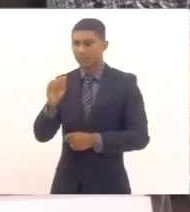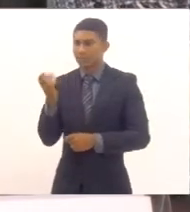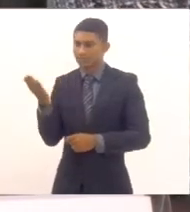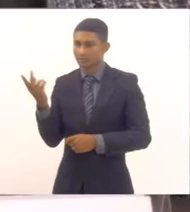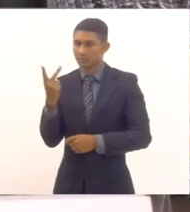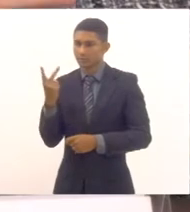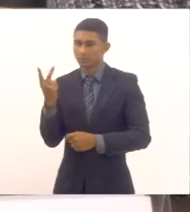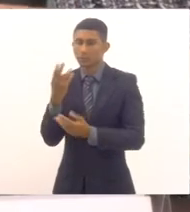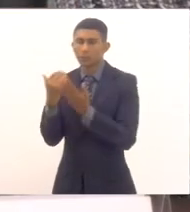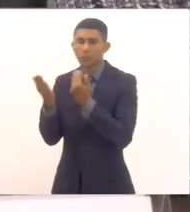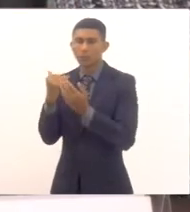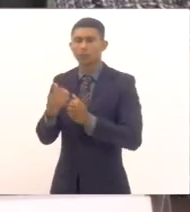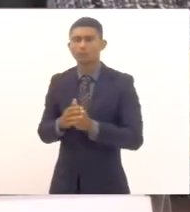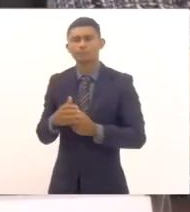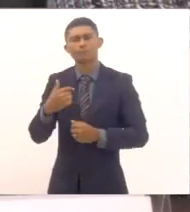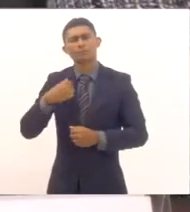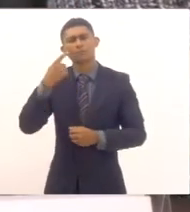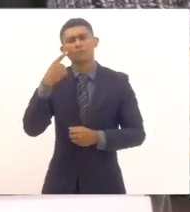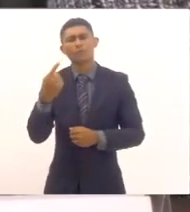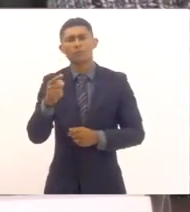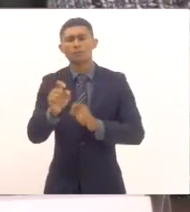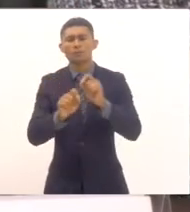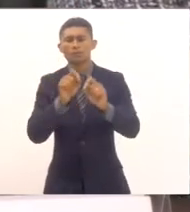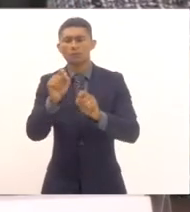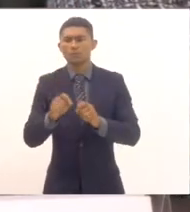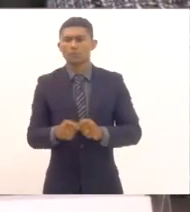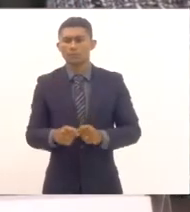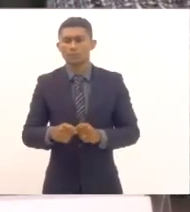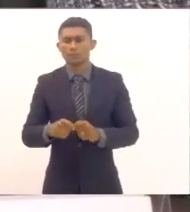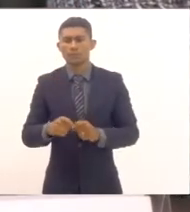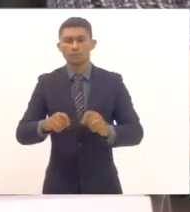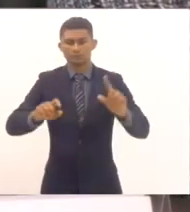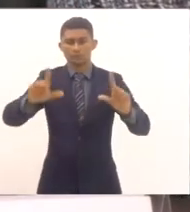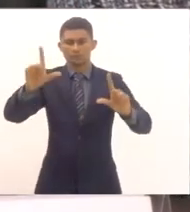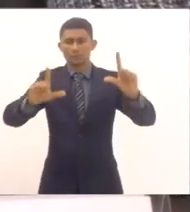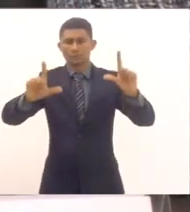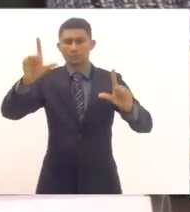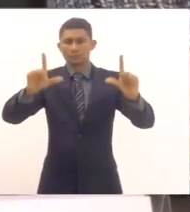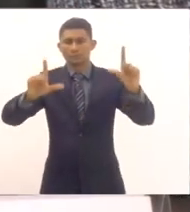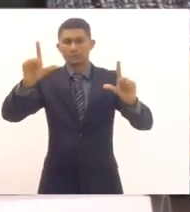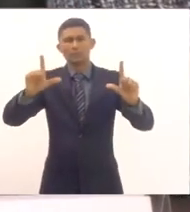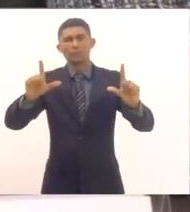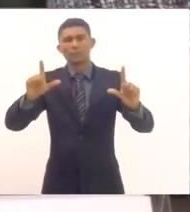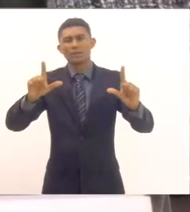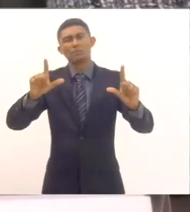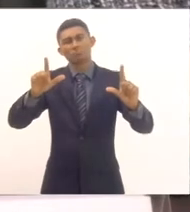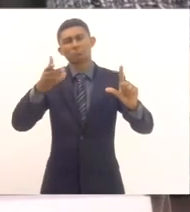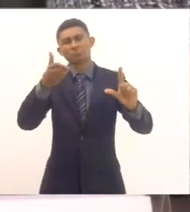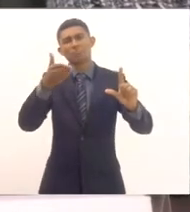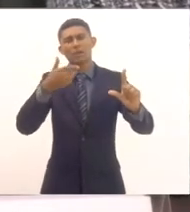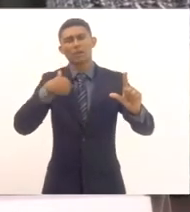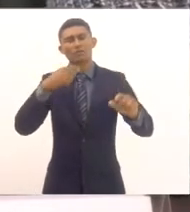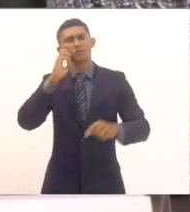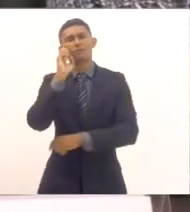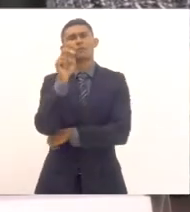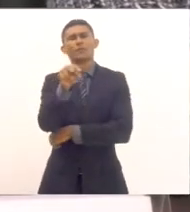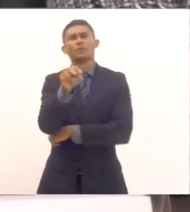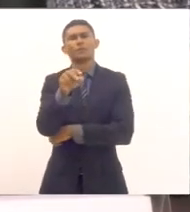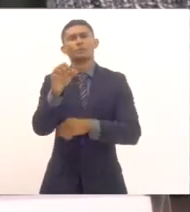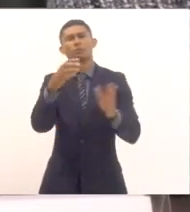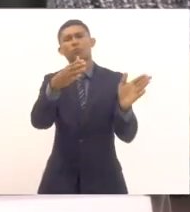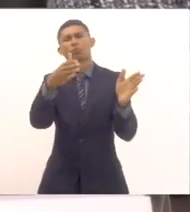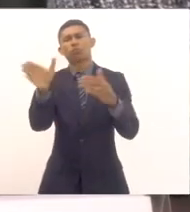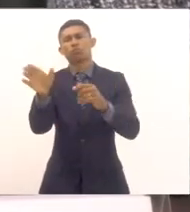vi um repórter de uma matéria televisiva no me lembro que canal foi que ali